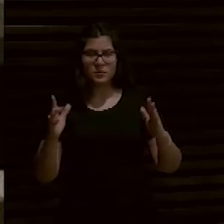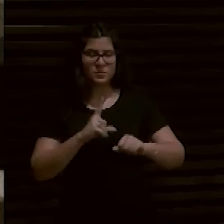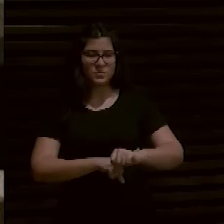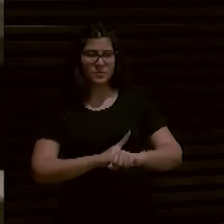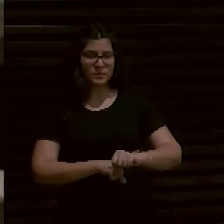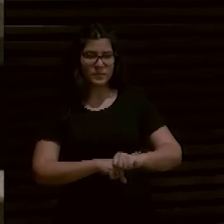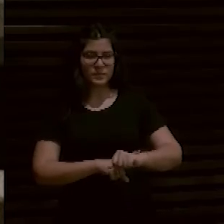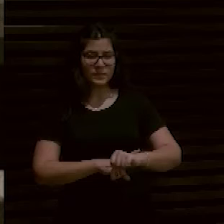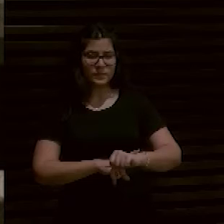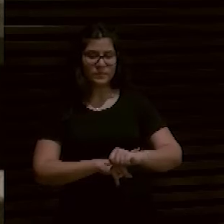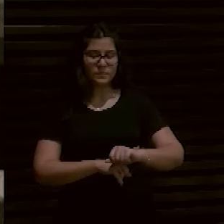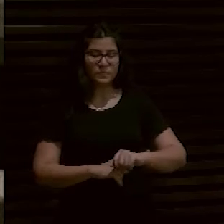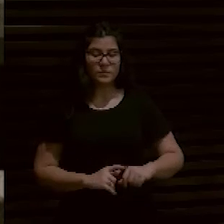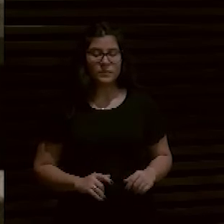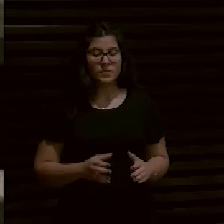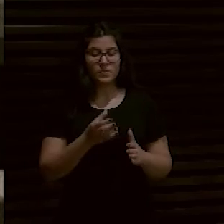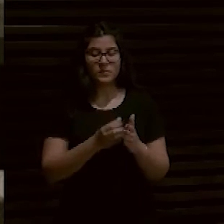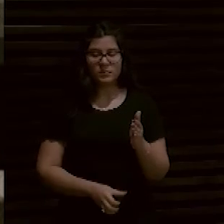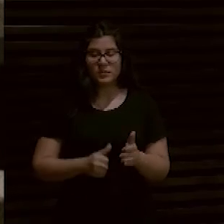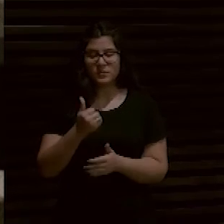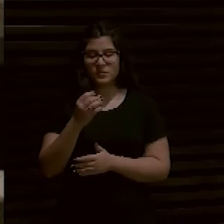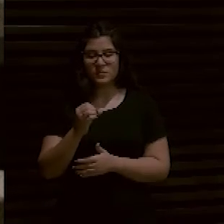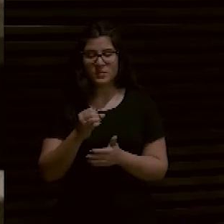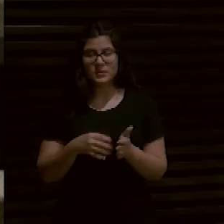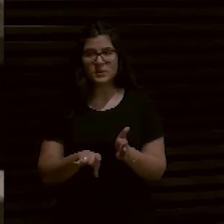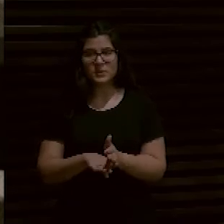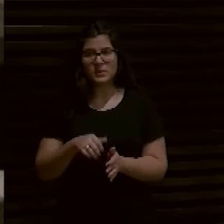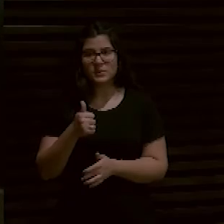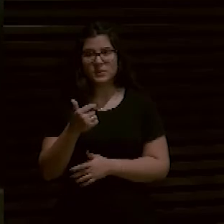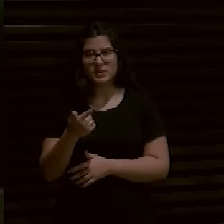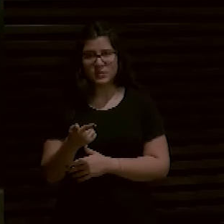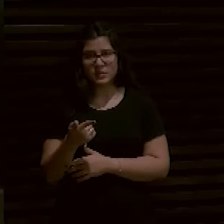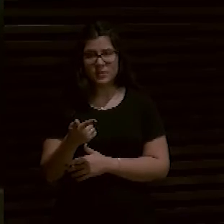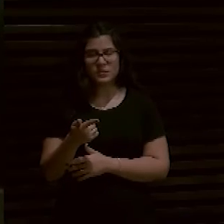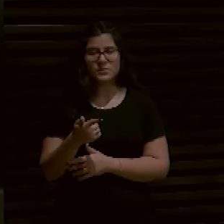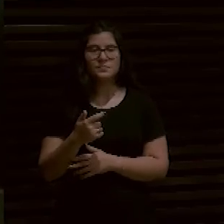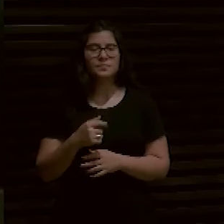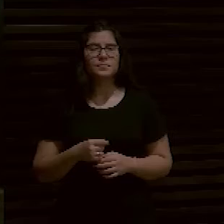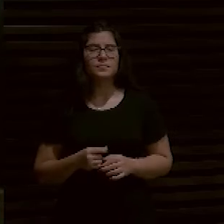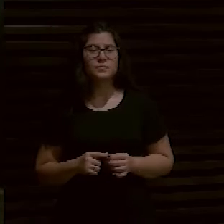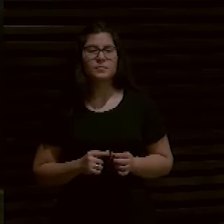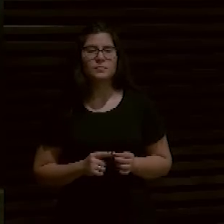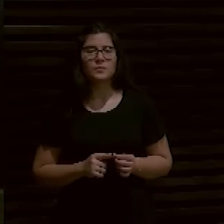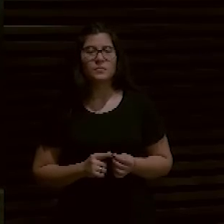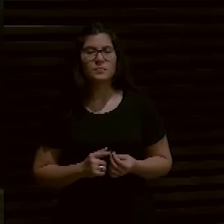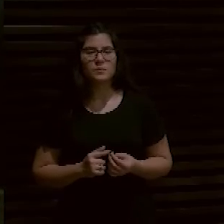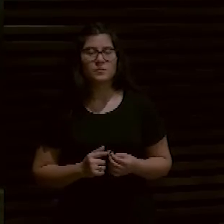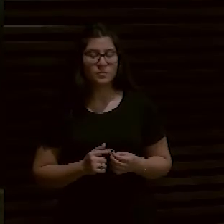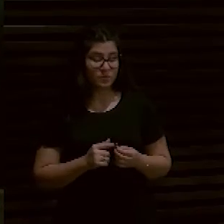de Jeremias. E do capítulo 10 a 17, onde eu vou abordar agora,